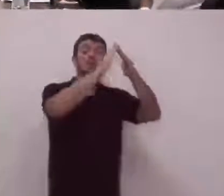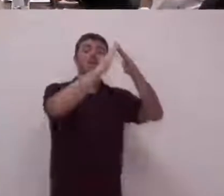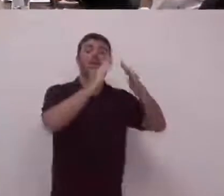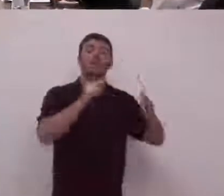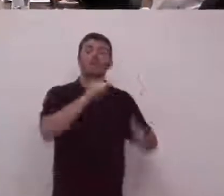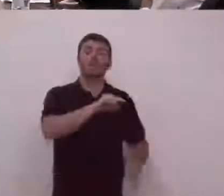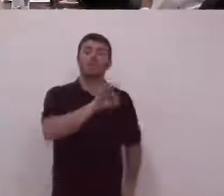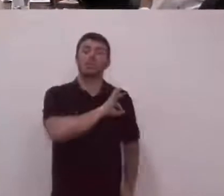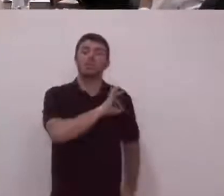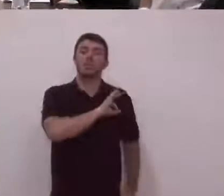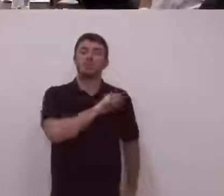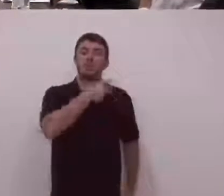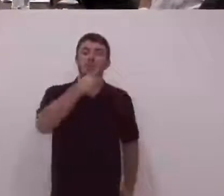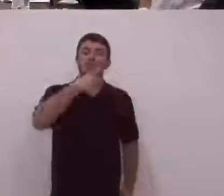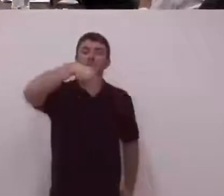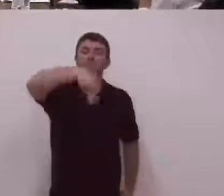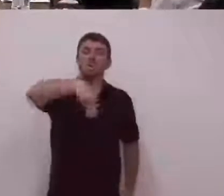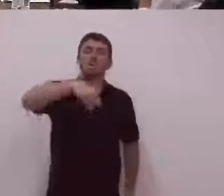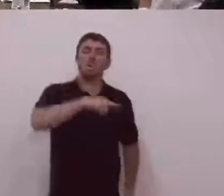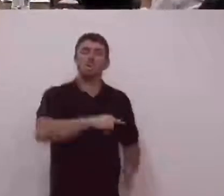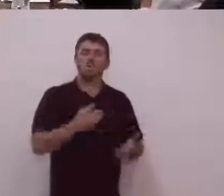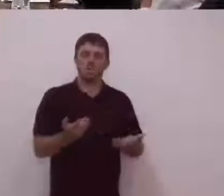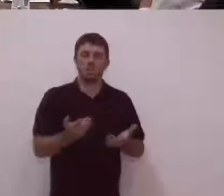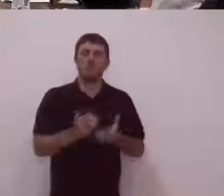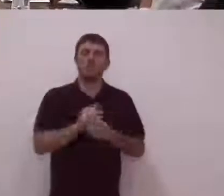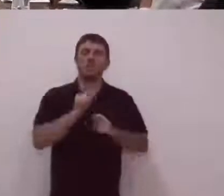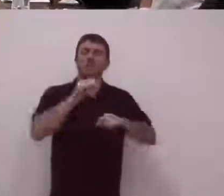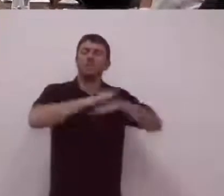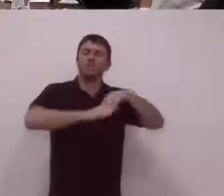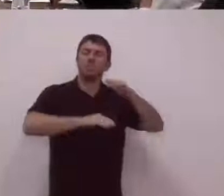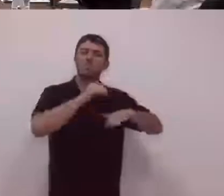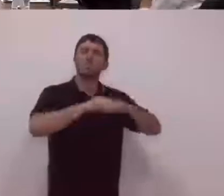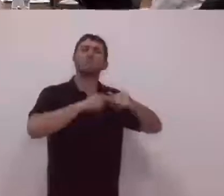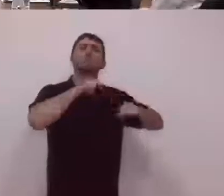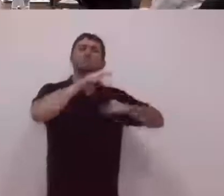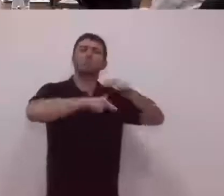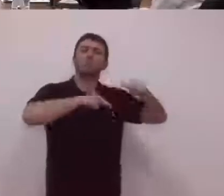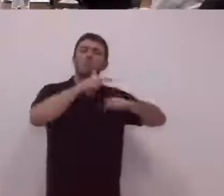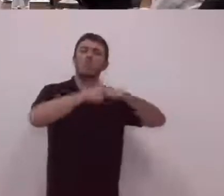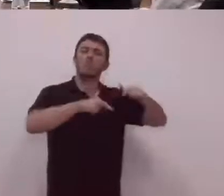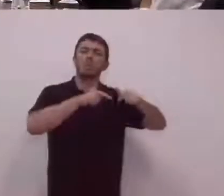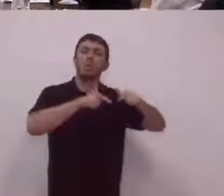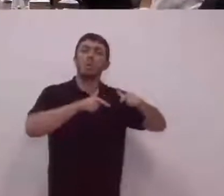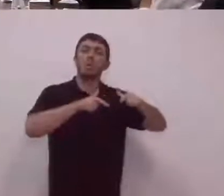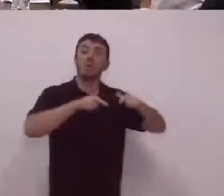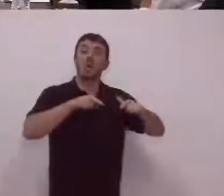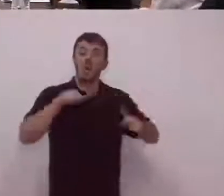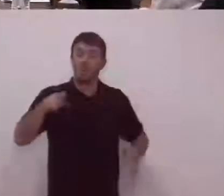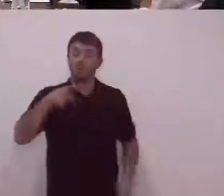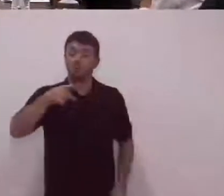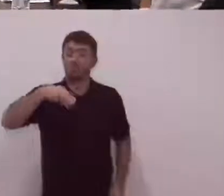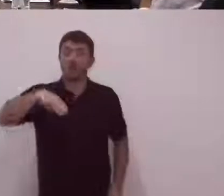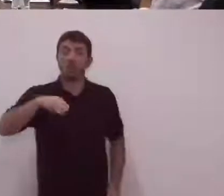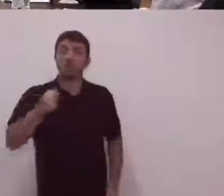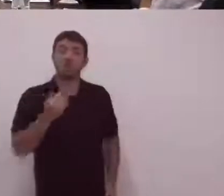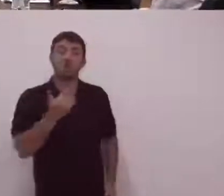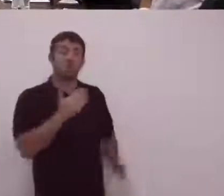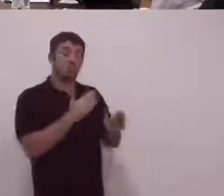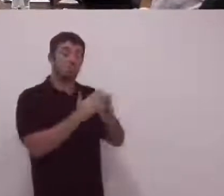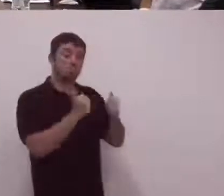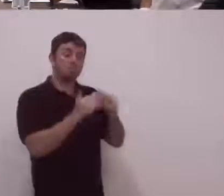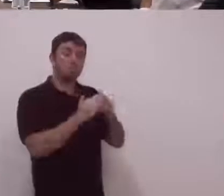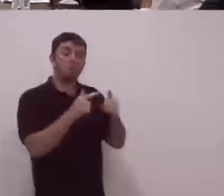acolhimento das atividades policiais, exigidas essas que não cumpriram, exigências essas que não